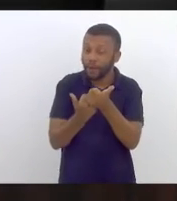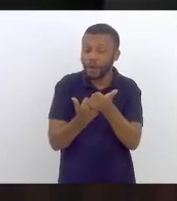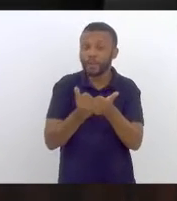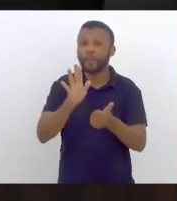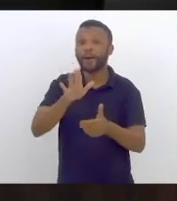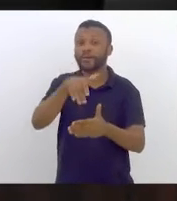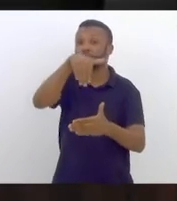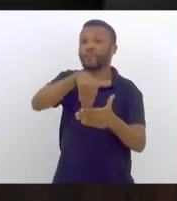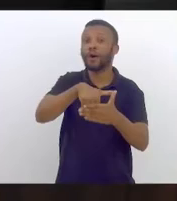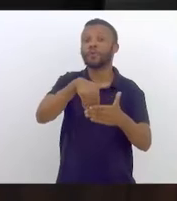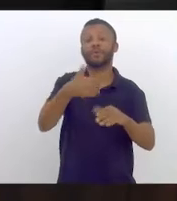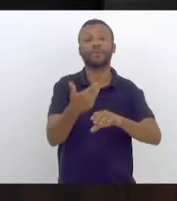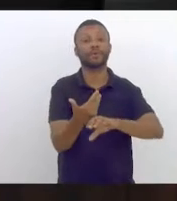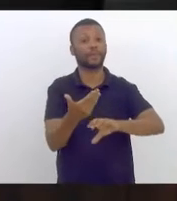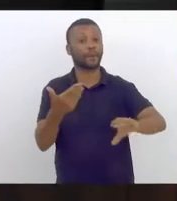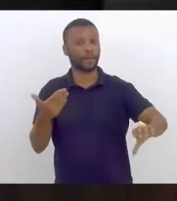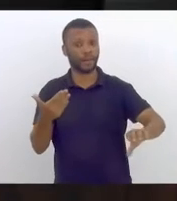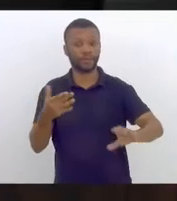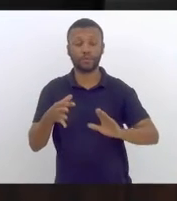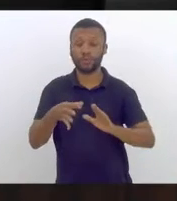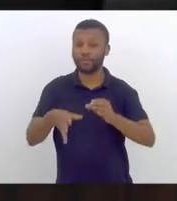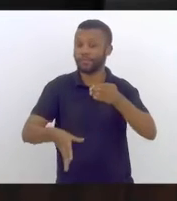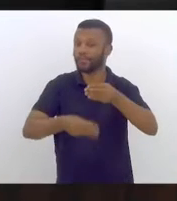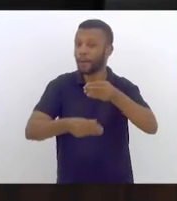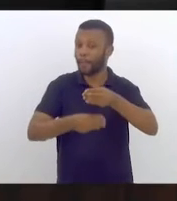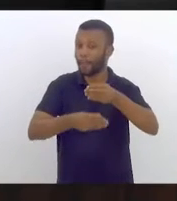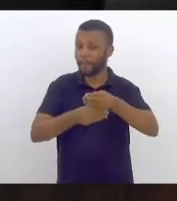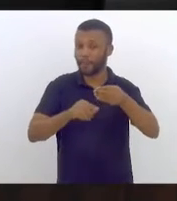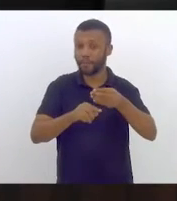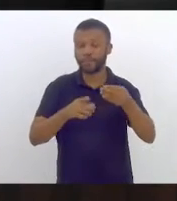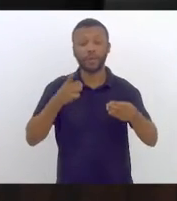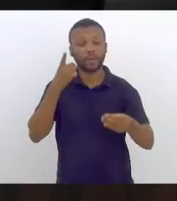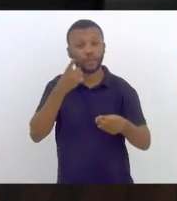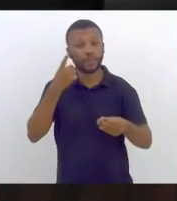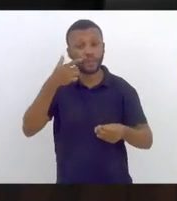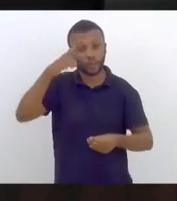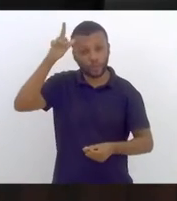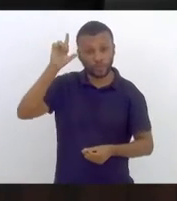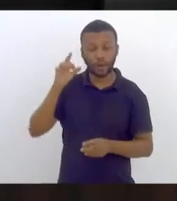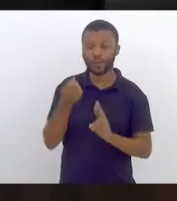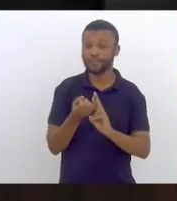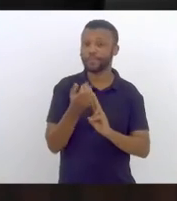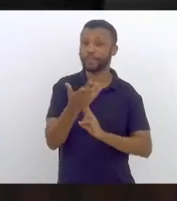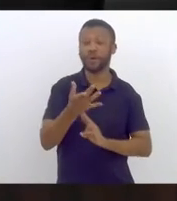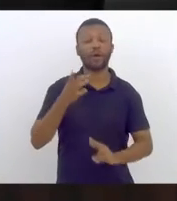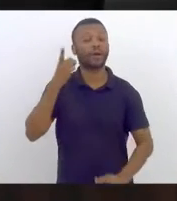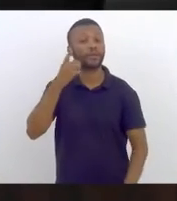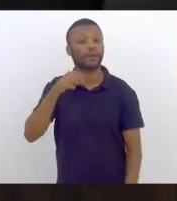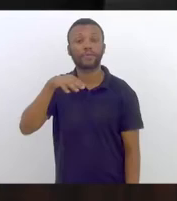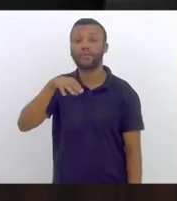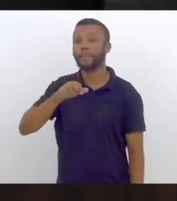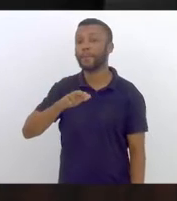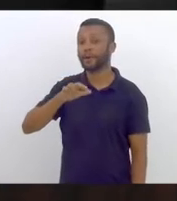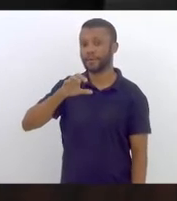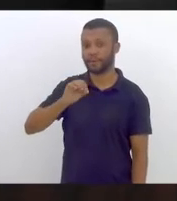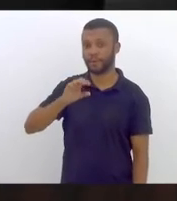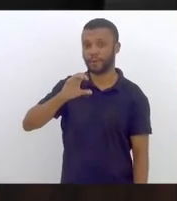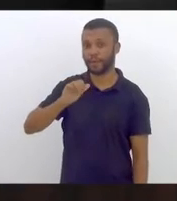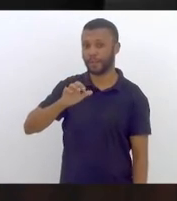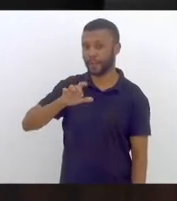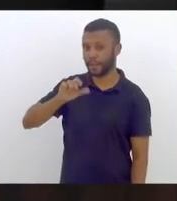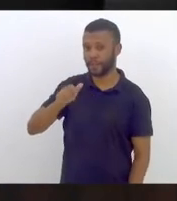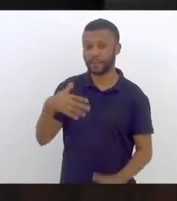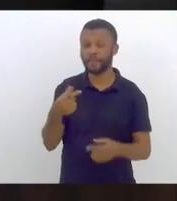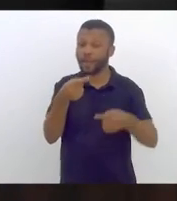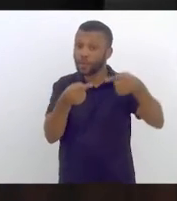separado com ressalvas do deputado Luiz Paulo, relator deputado Márcio Canella. Então vamos discutir PPA